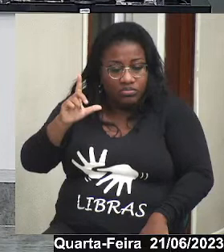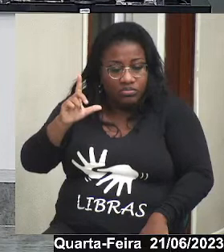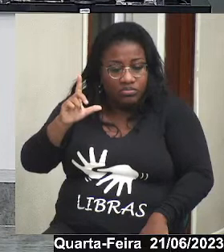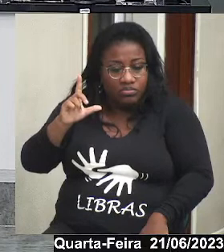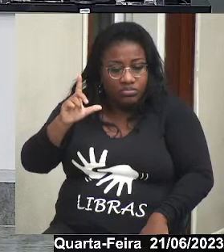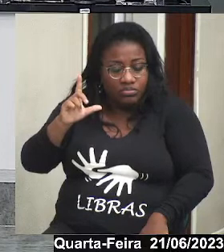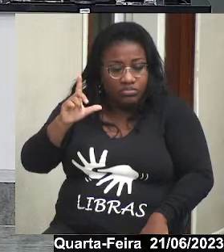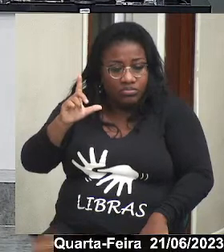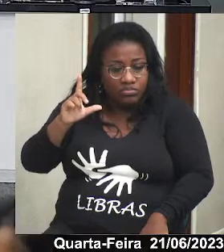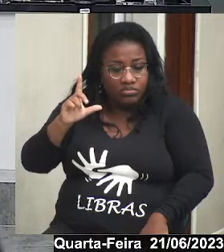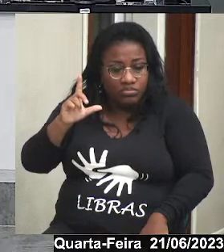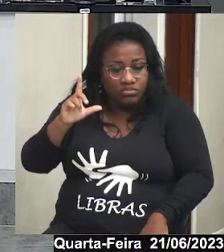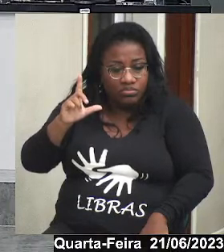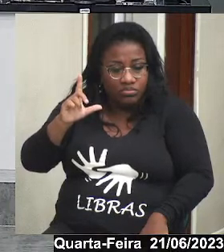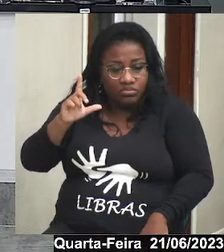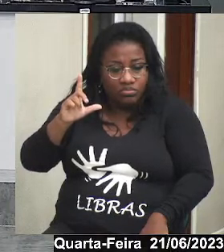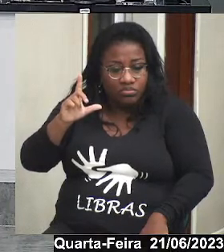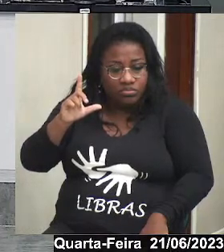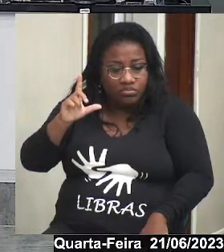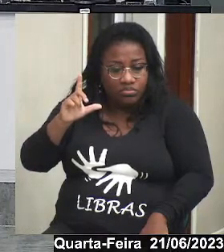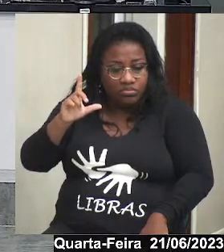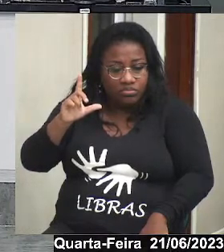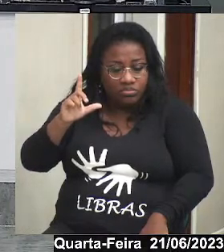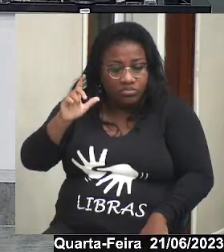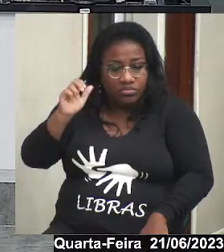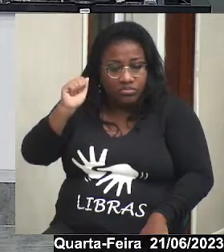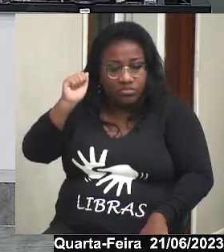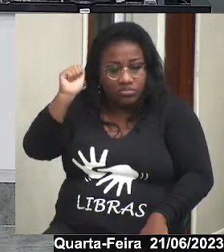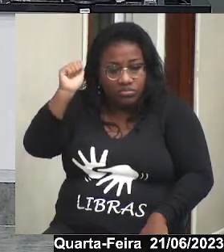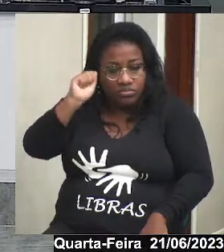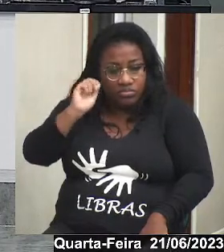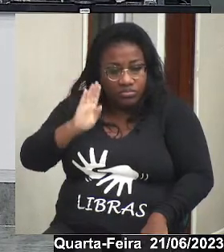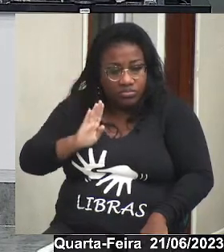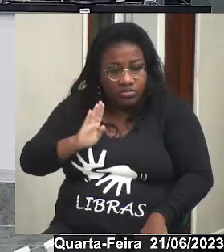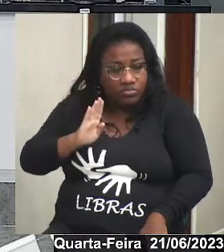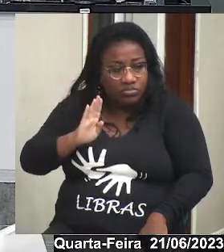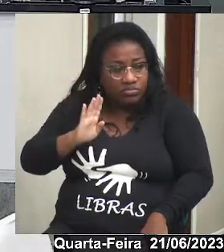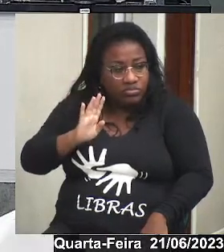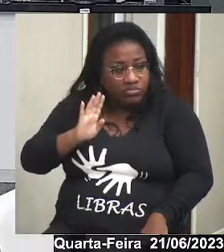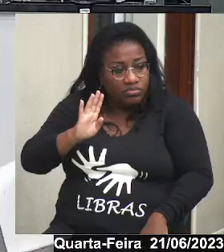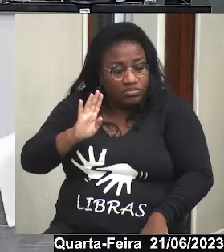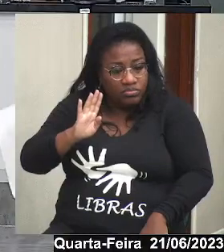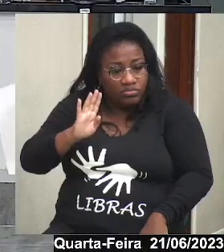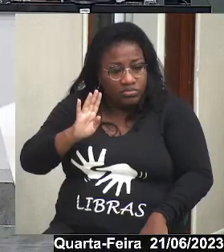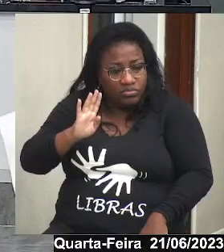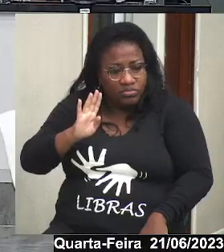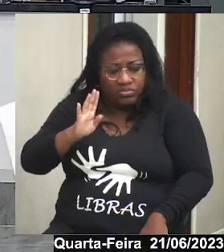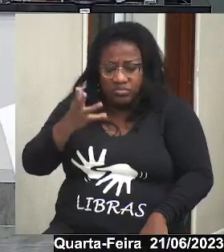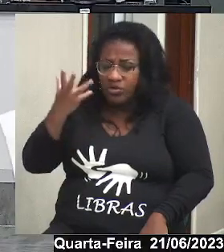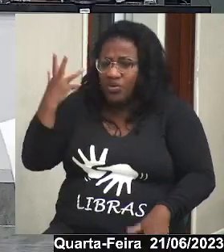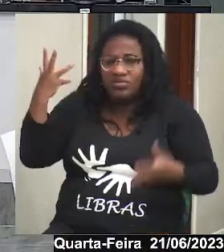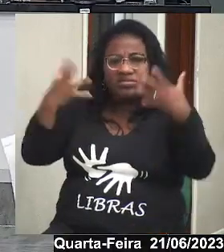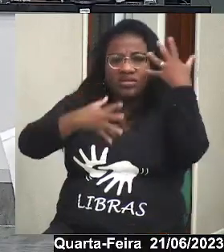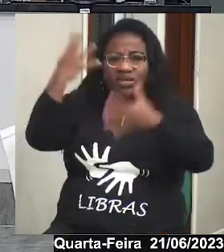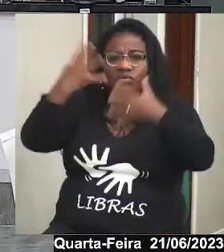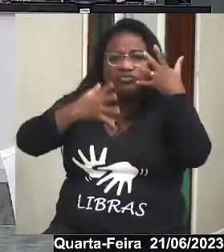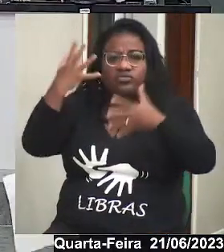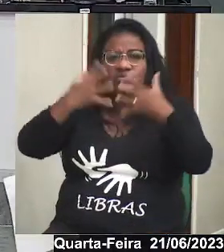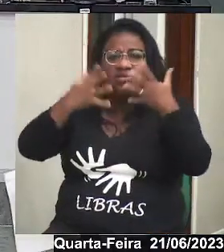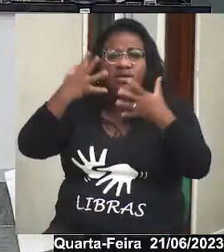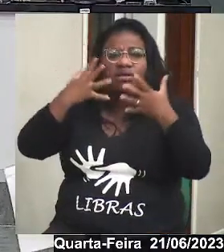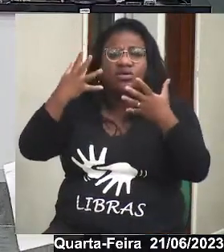ele respeitasse a votação. Vereador Abel. Presidente. A favor. Dentro. Presidente. Vereador Betinho.